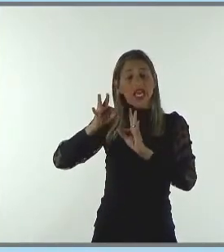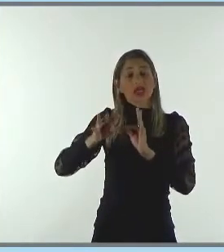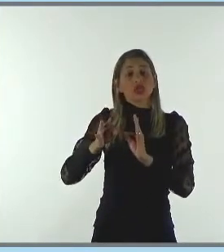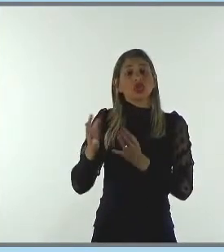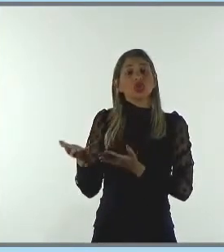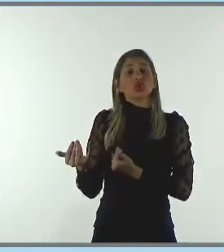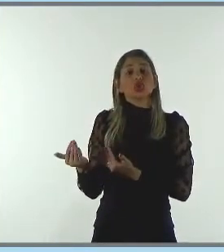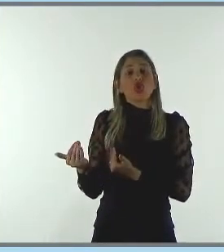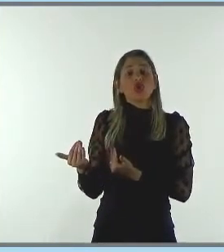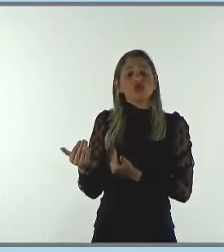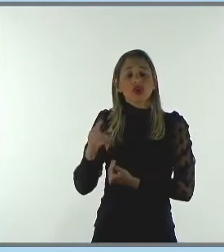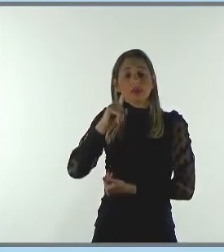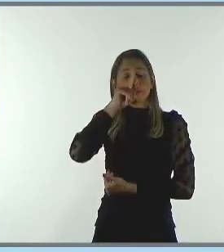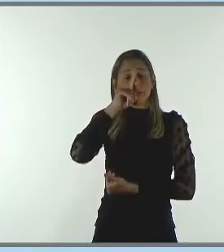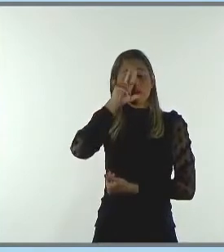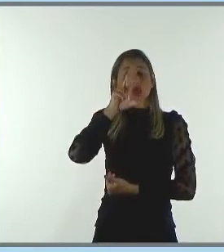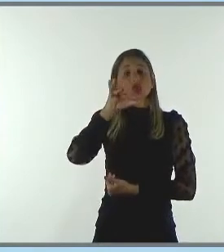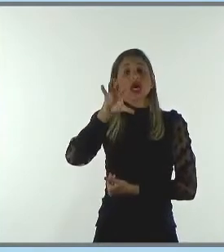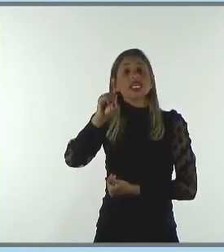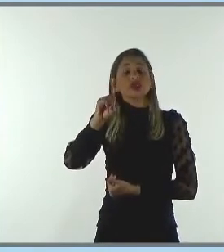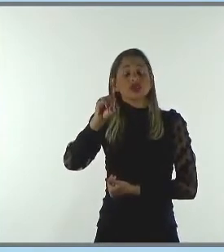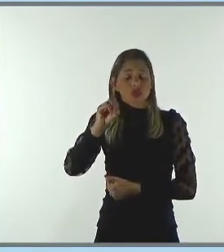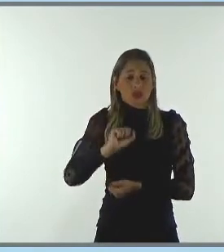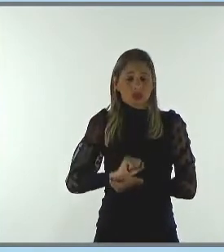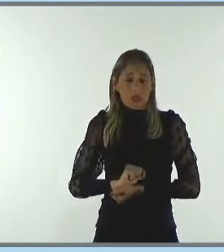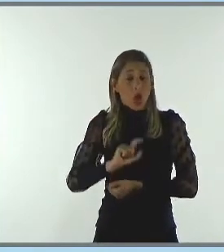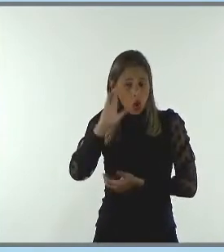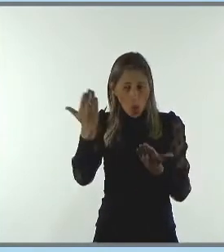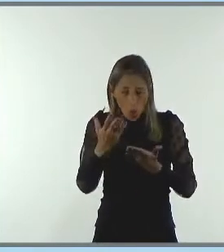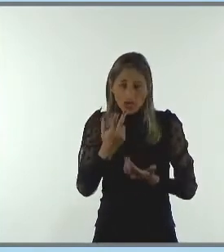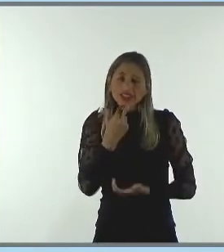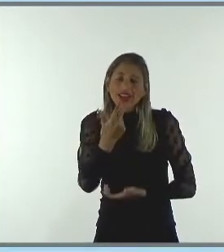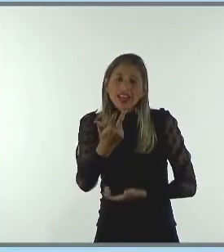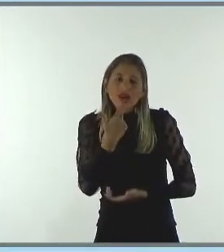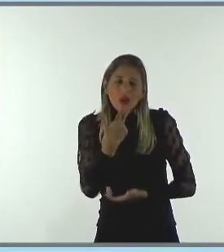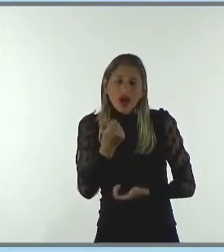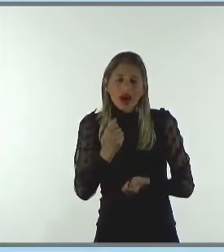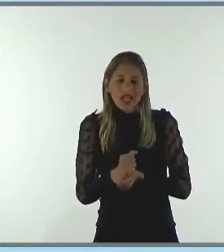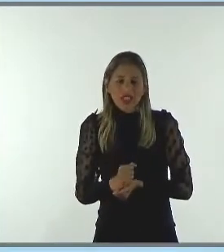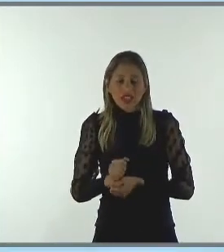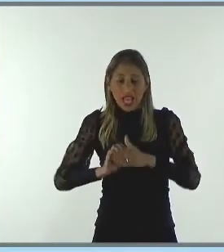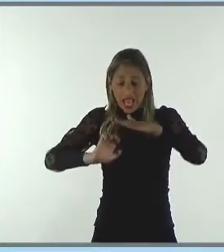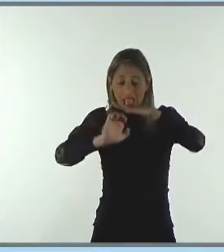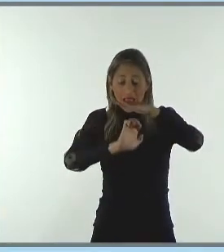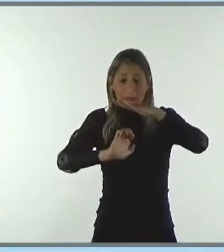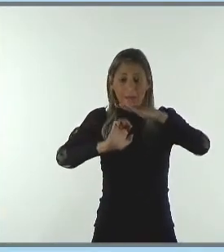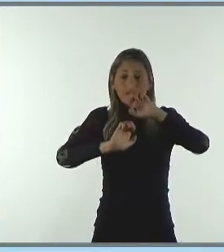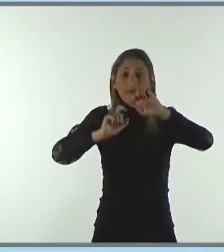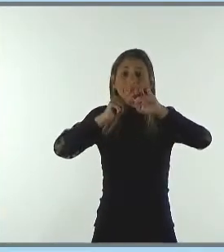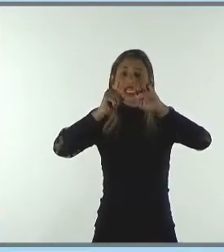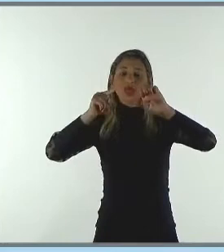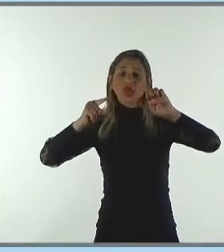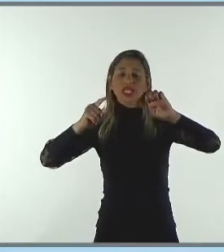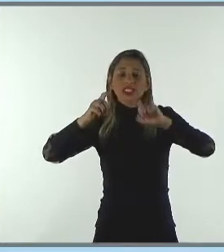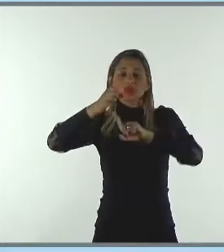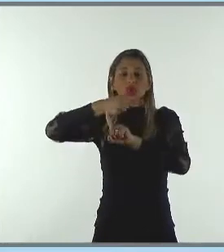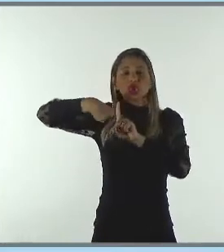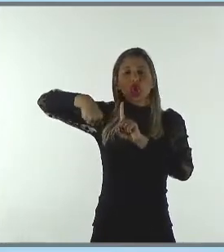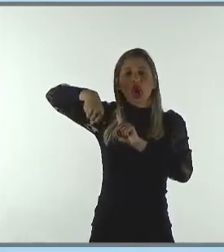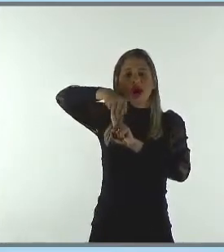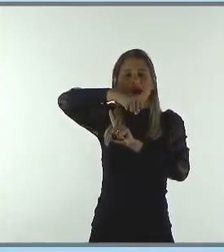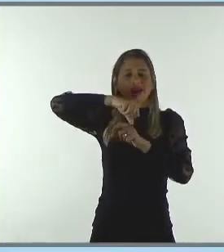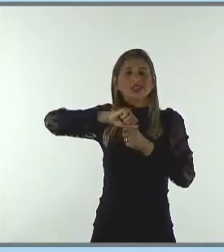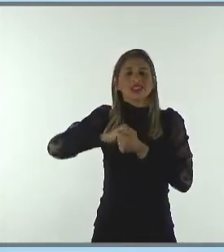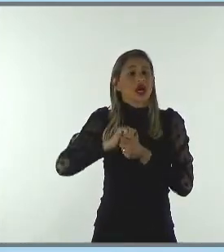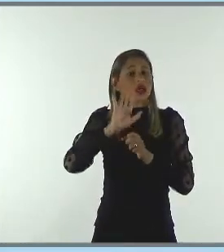situação de risco. Né? Isso hoje nós chamaríamos, na linguagem, né, neoliberal, de empreendedorismo social. A MASA faz isso desde